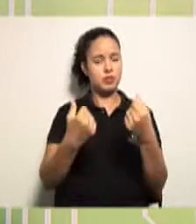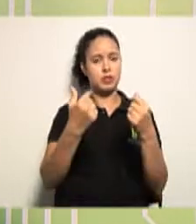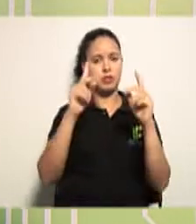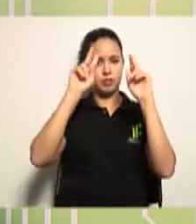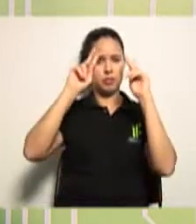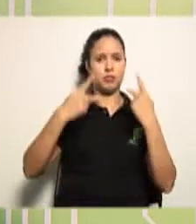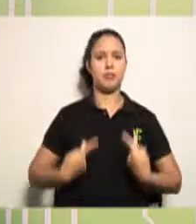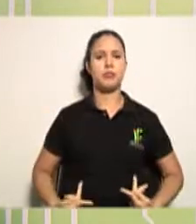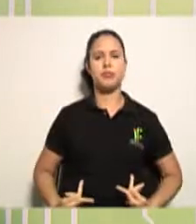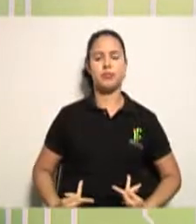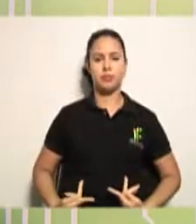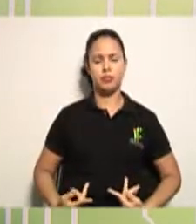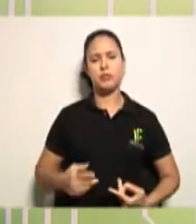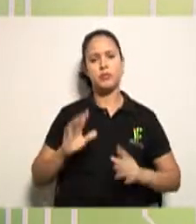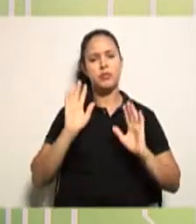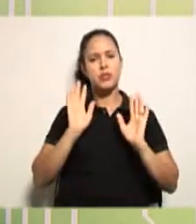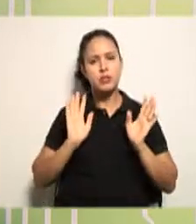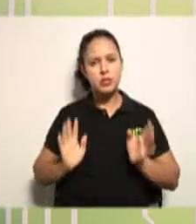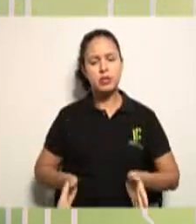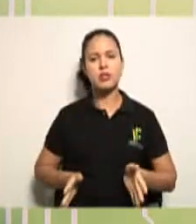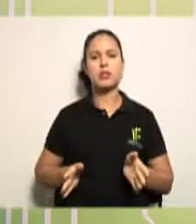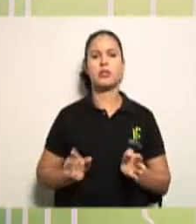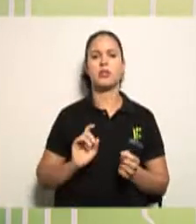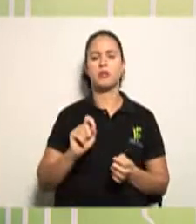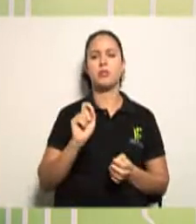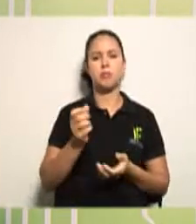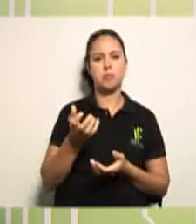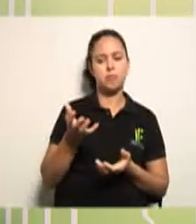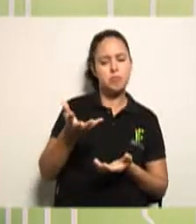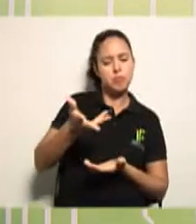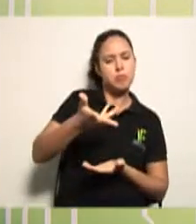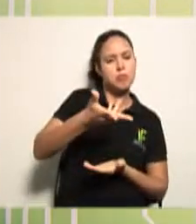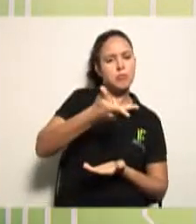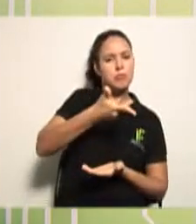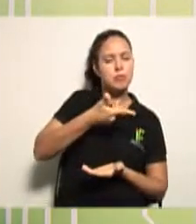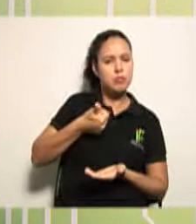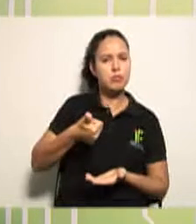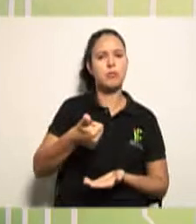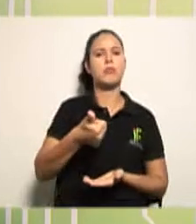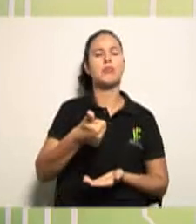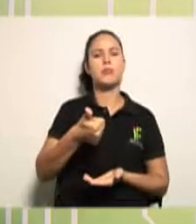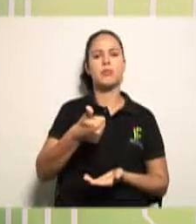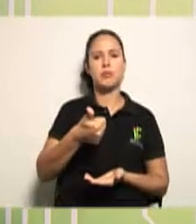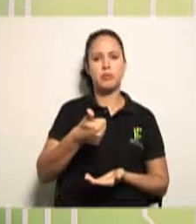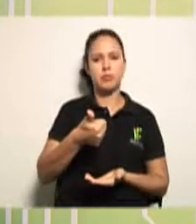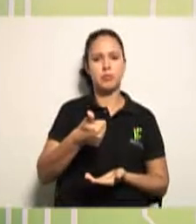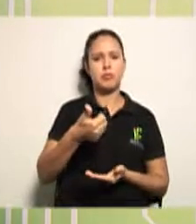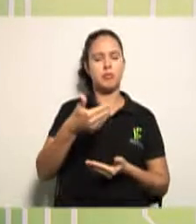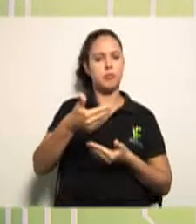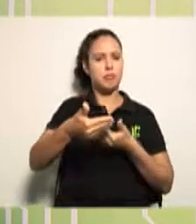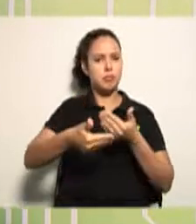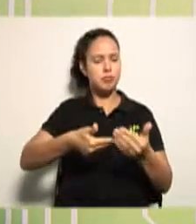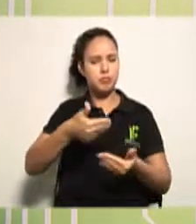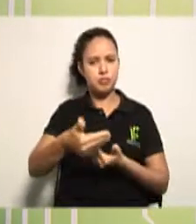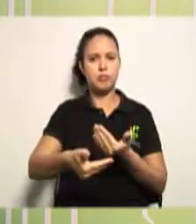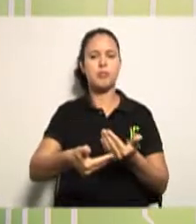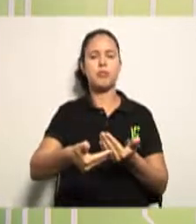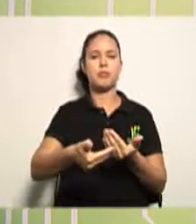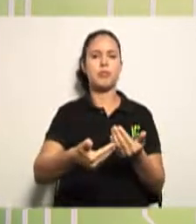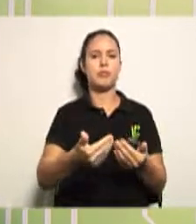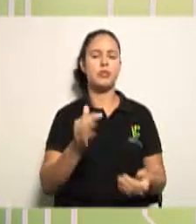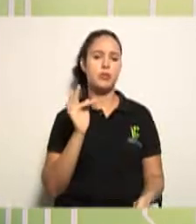tem essa questão de conhecimento, já tem habilidades, desenvolvendo habilidades e competências para que